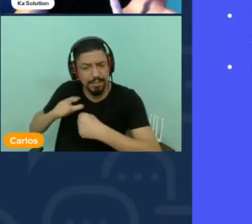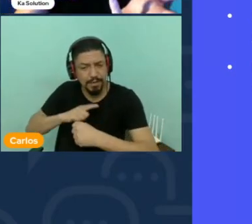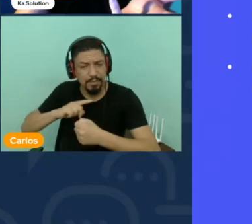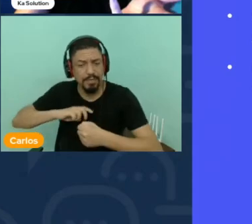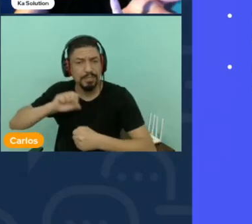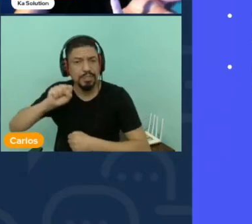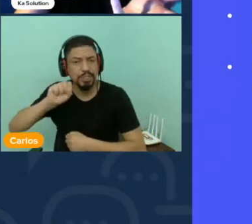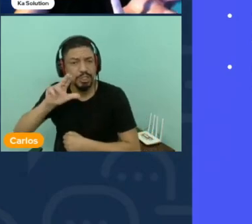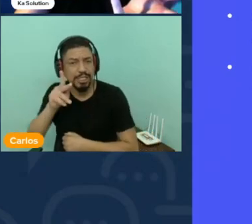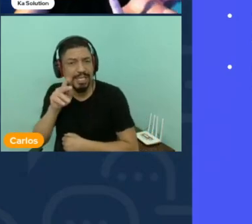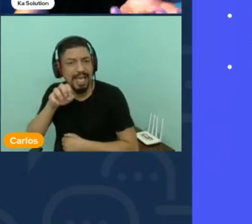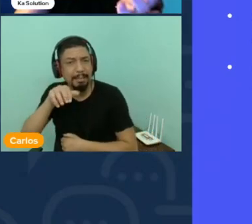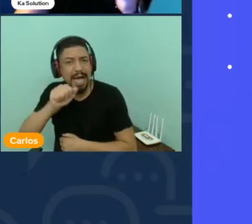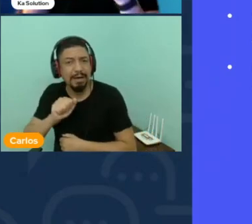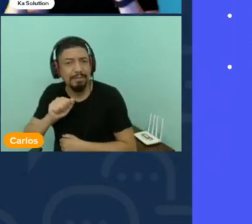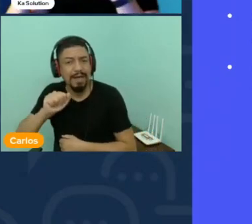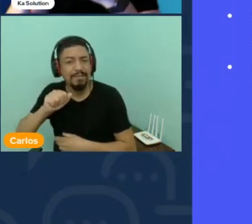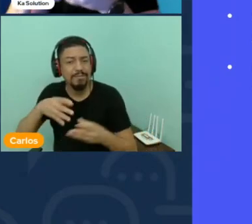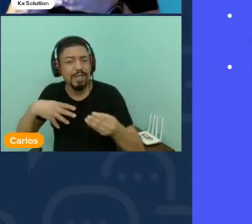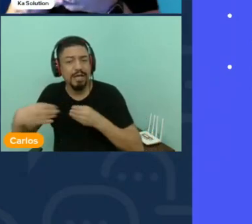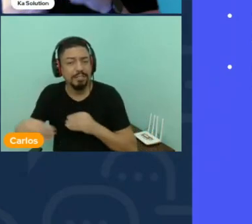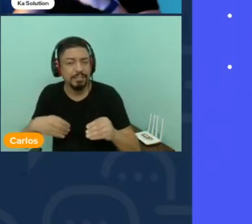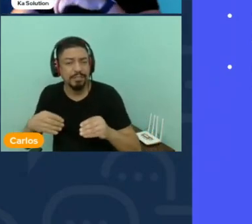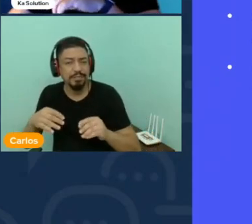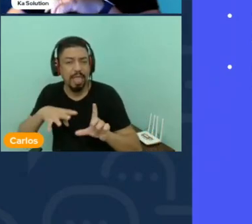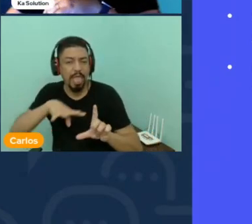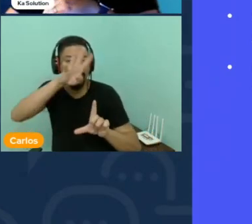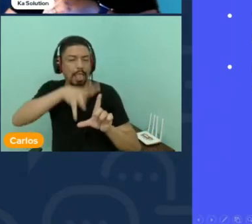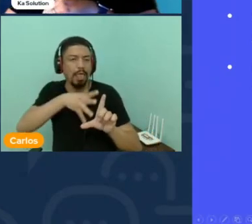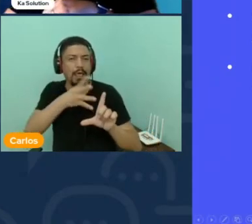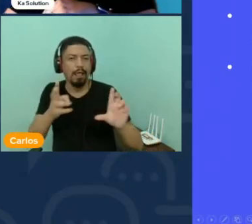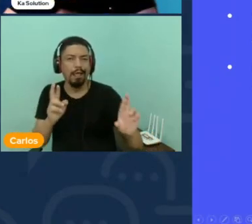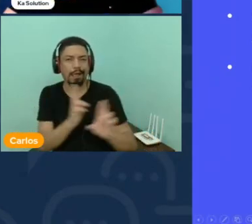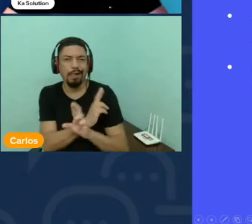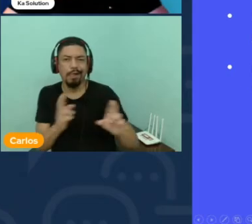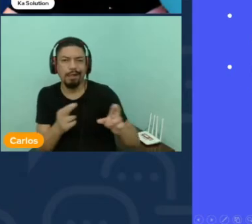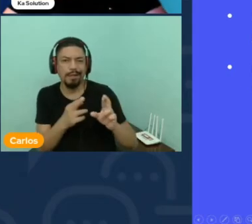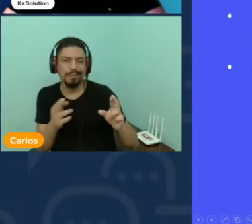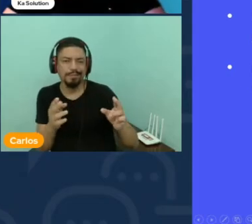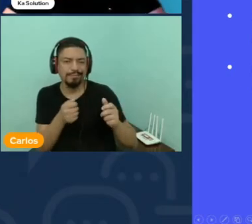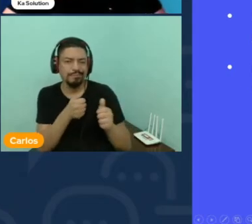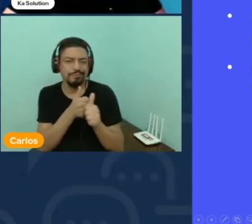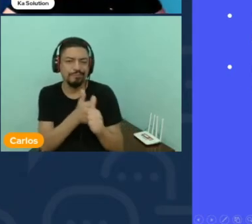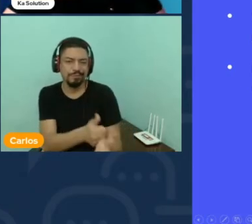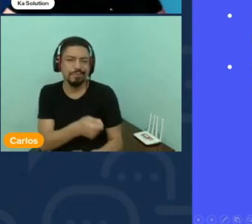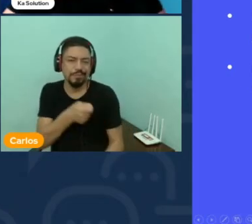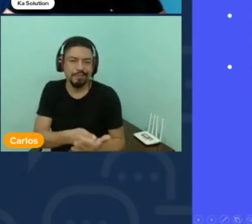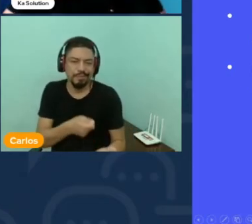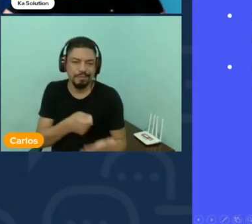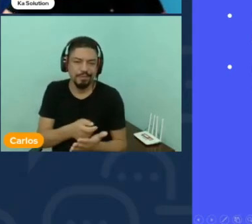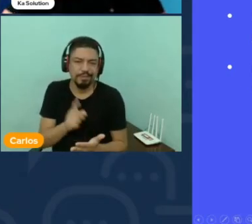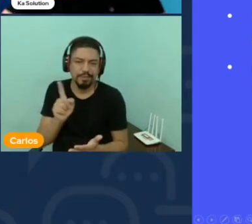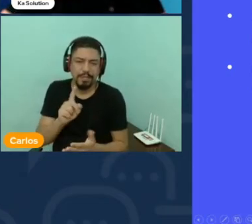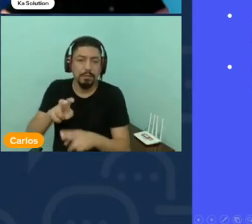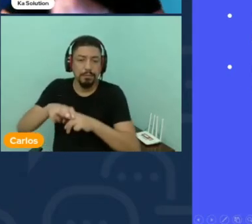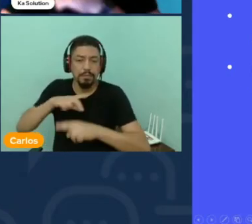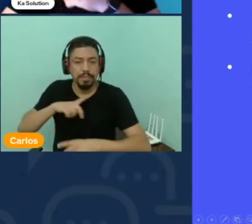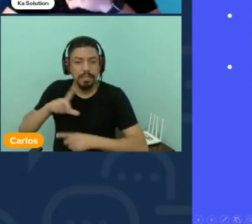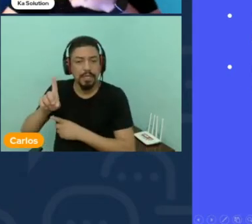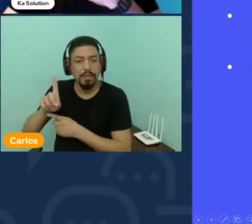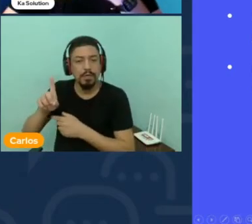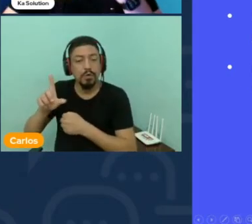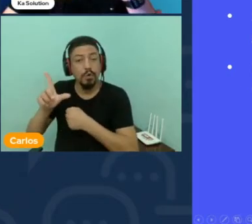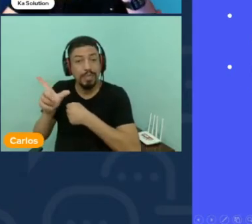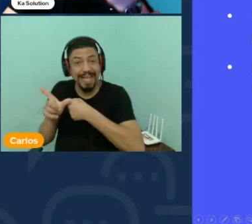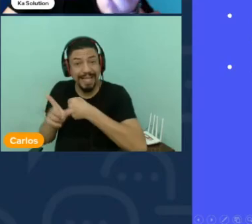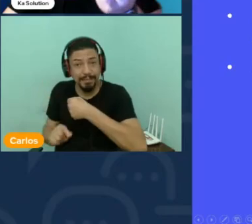mais flexível, né? E para isso, a gente tem o Amazon DynamoDB. O